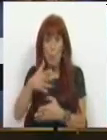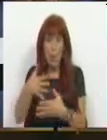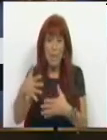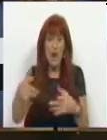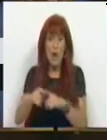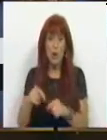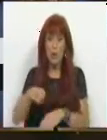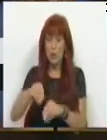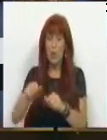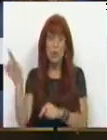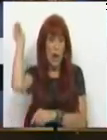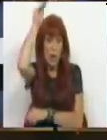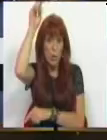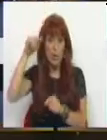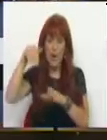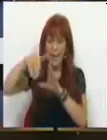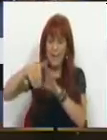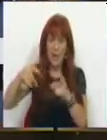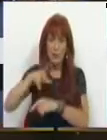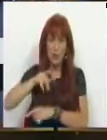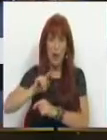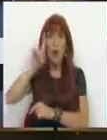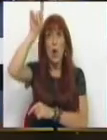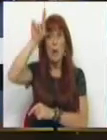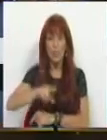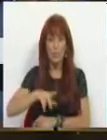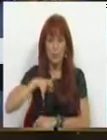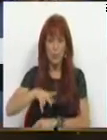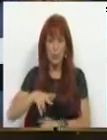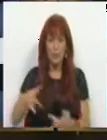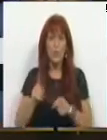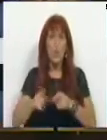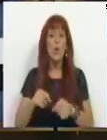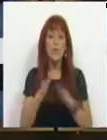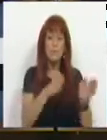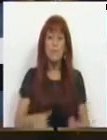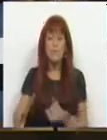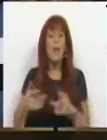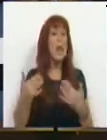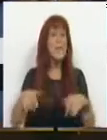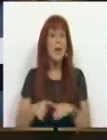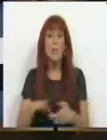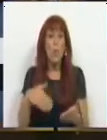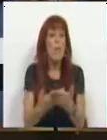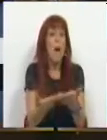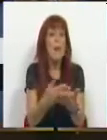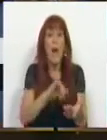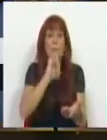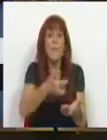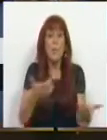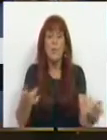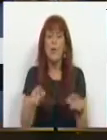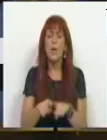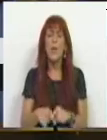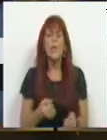grande maioria do território rural no interior e norte do país. Aqui se produz, mas aqui não se chega ao mercado.